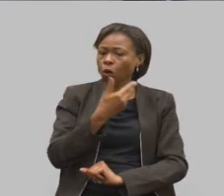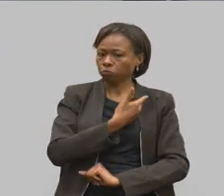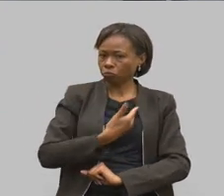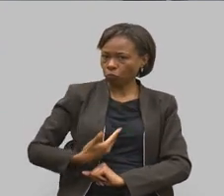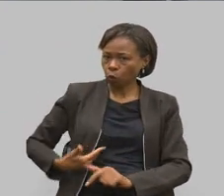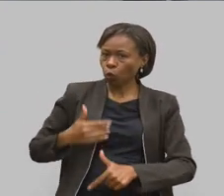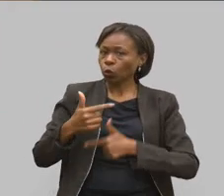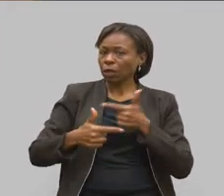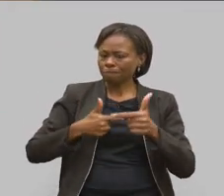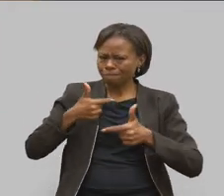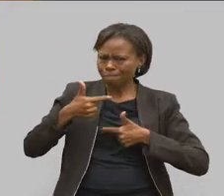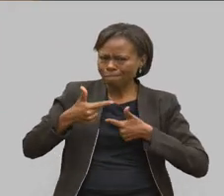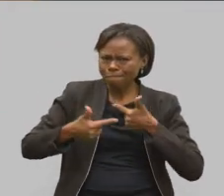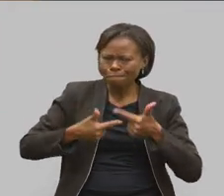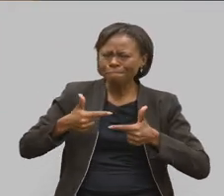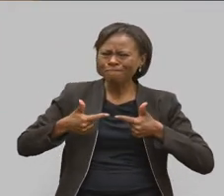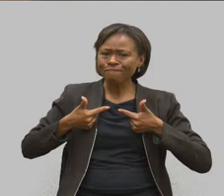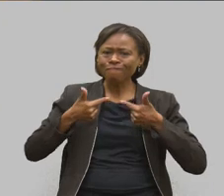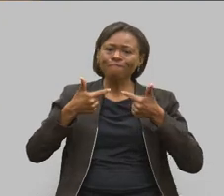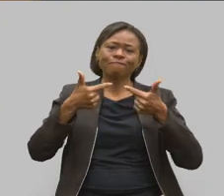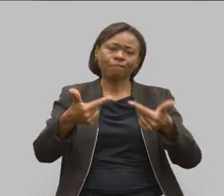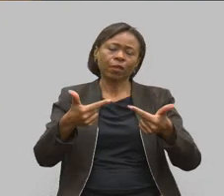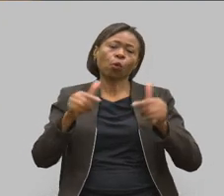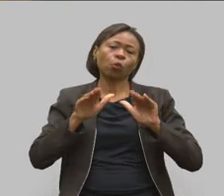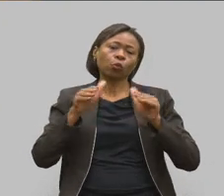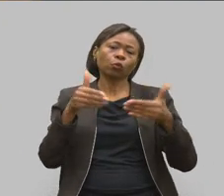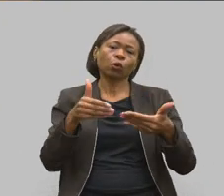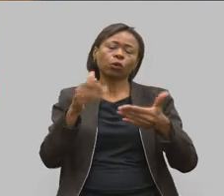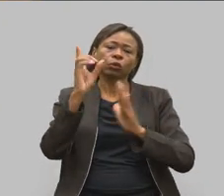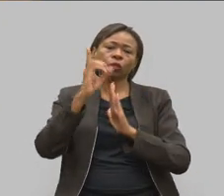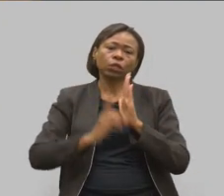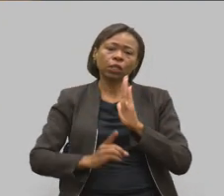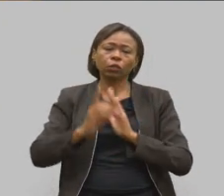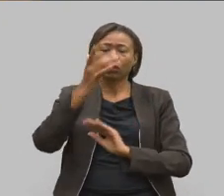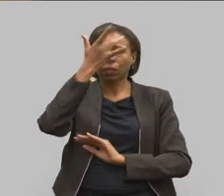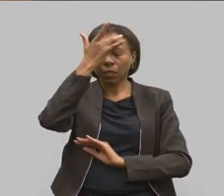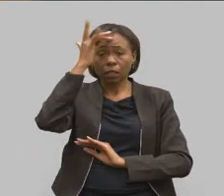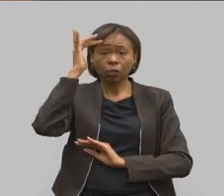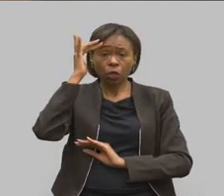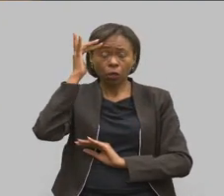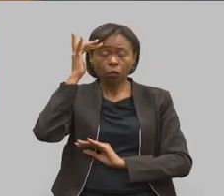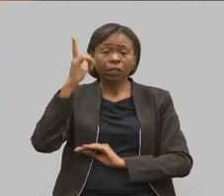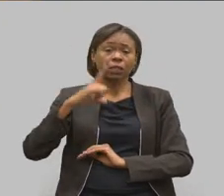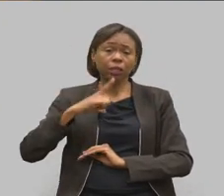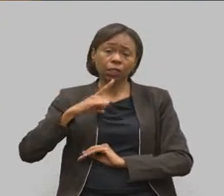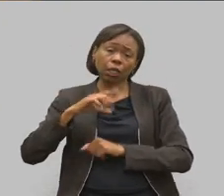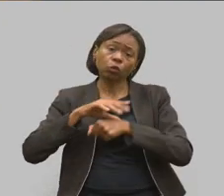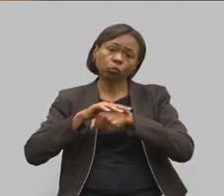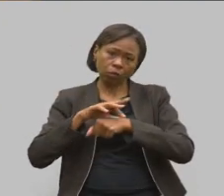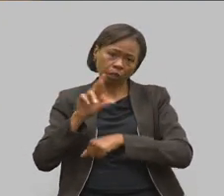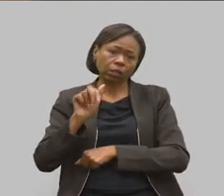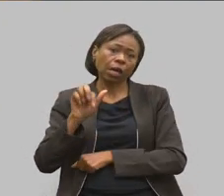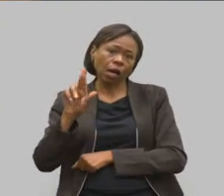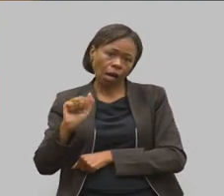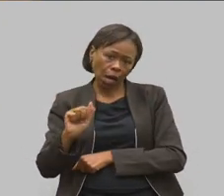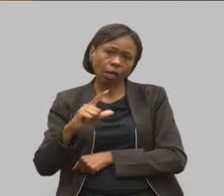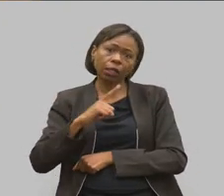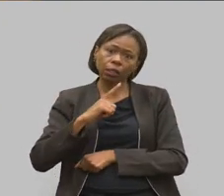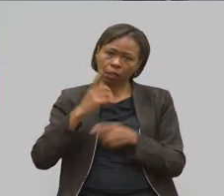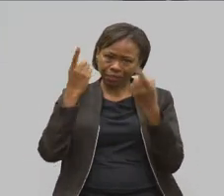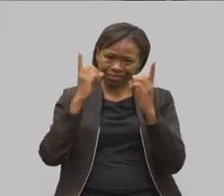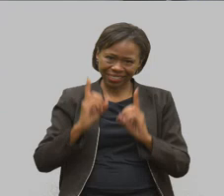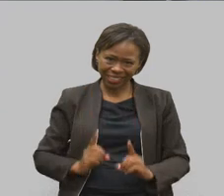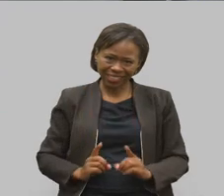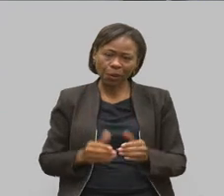combativo em prol dos direitos das pessoas com doenças raras com deficiência por favor